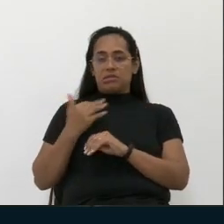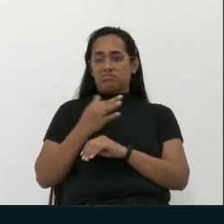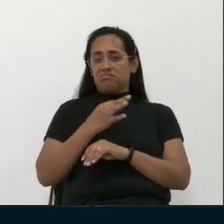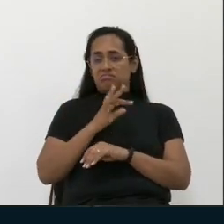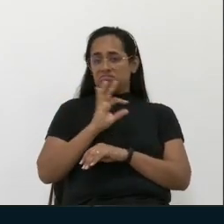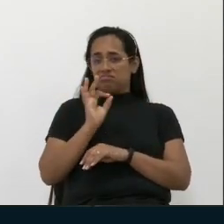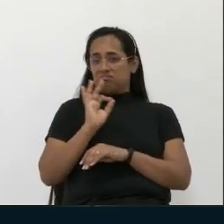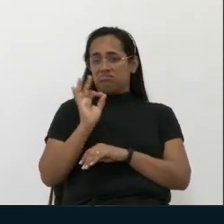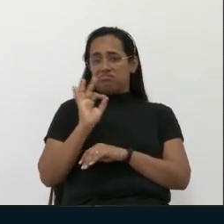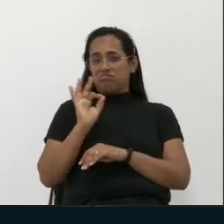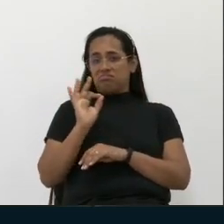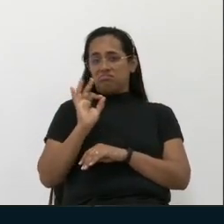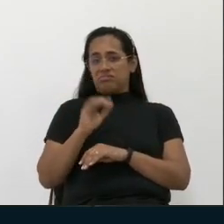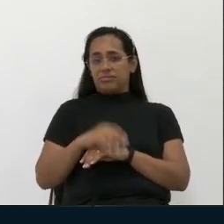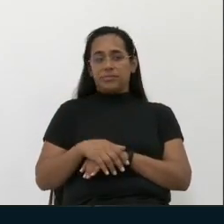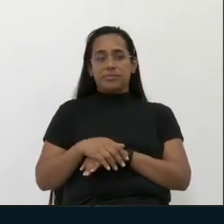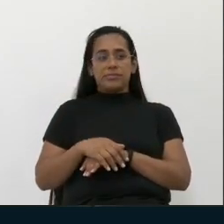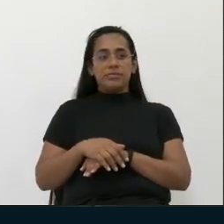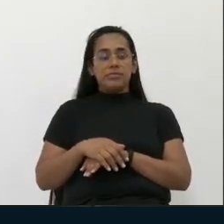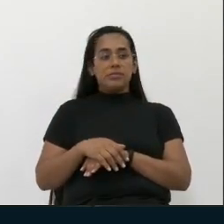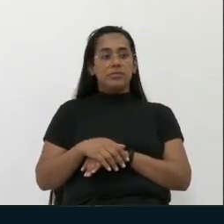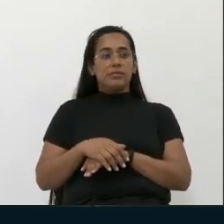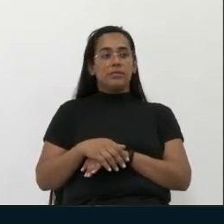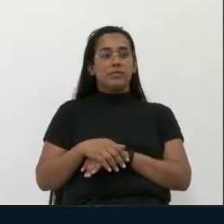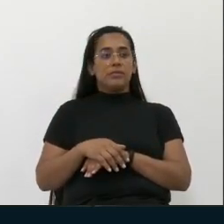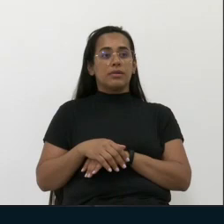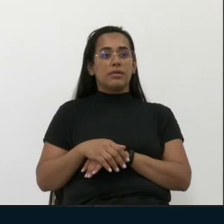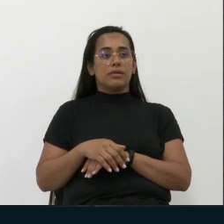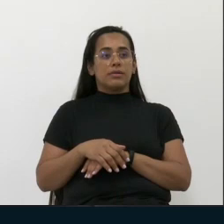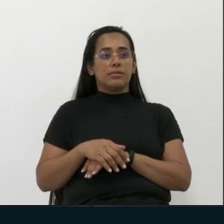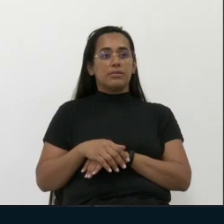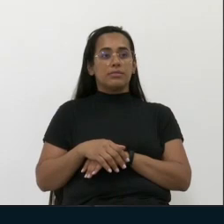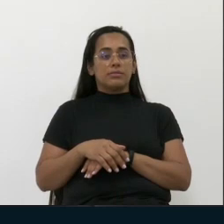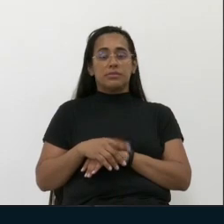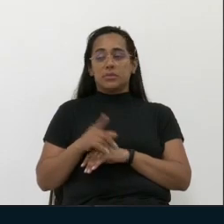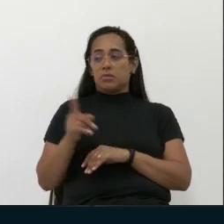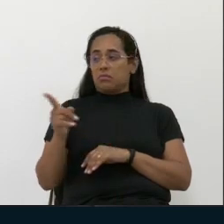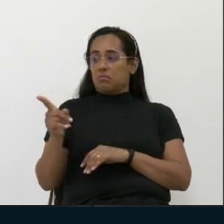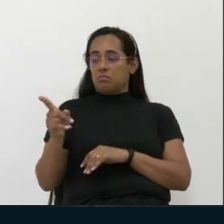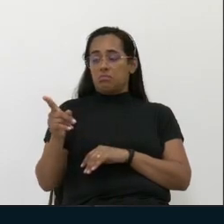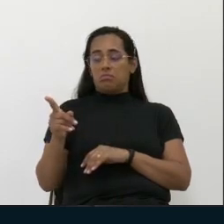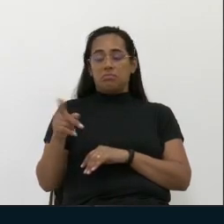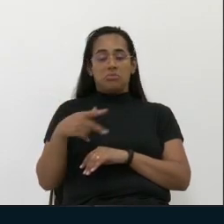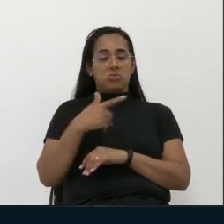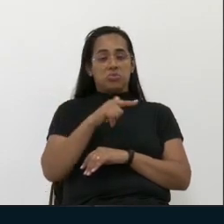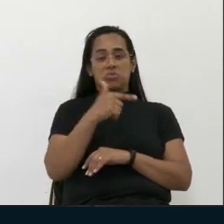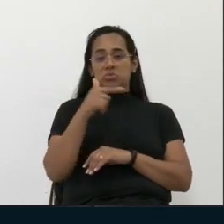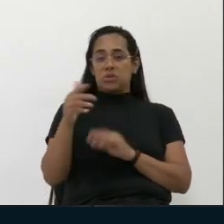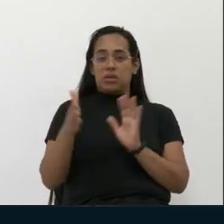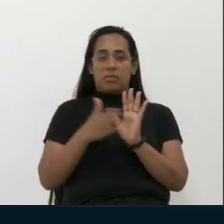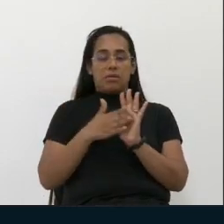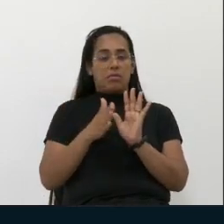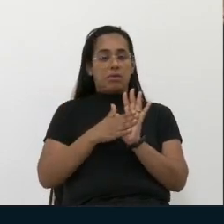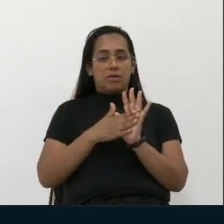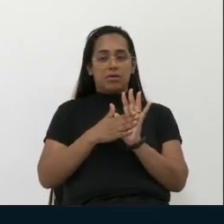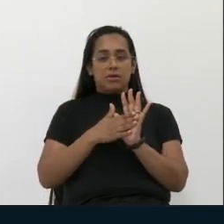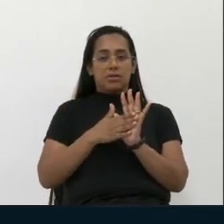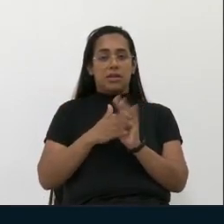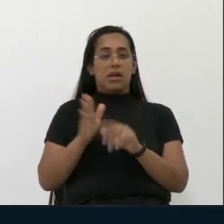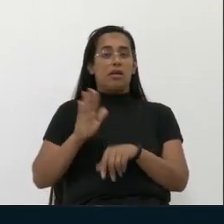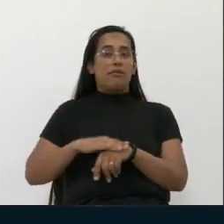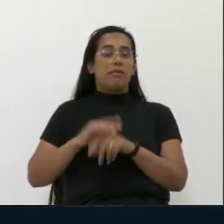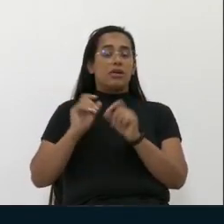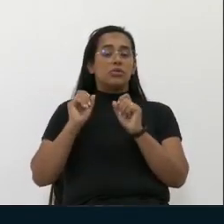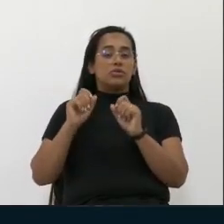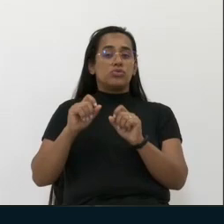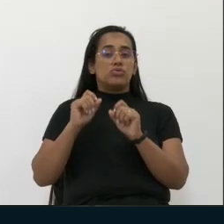propõe, fala que não dá. Então, como eles não têm uma proposta, o que eles fazem? Eles ficam na